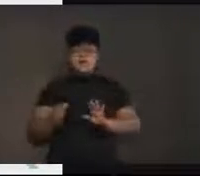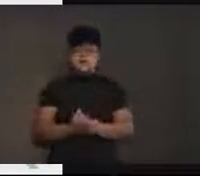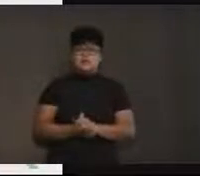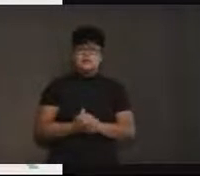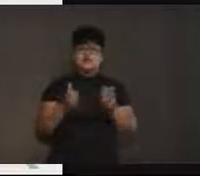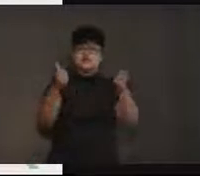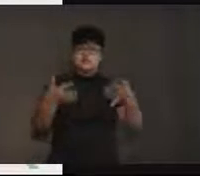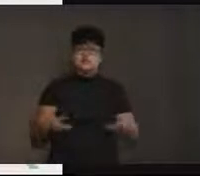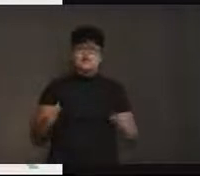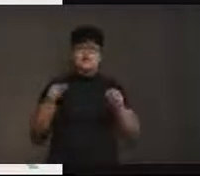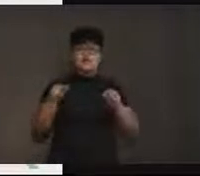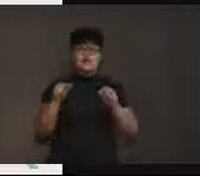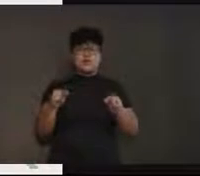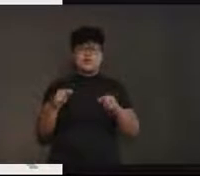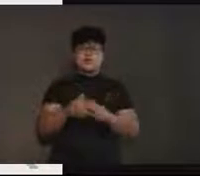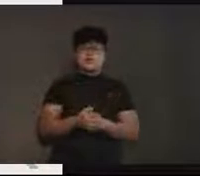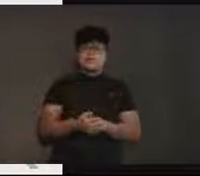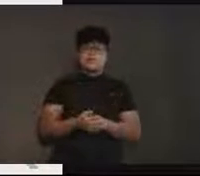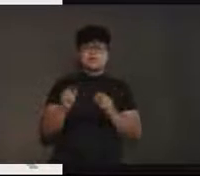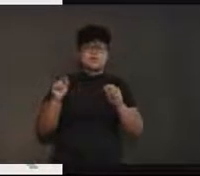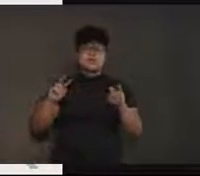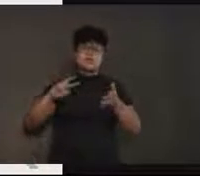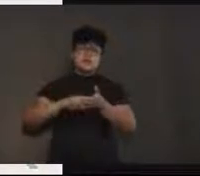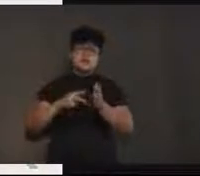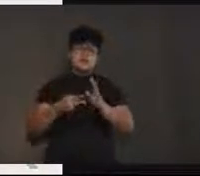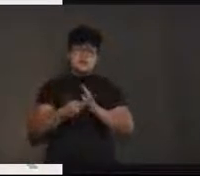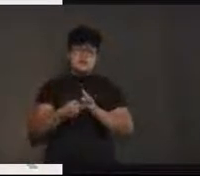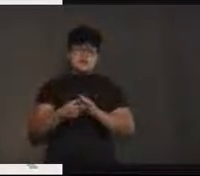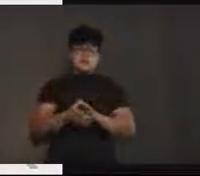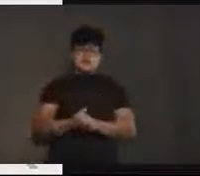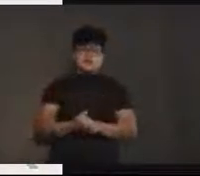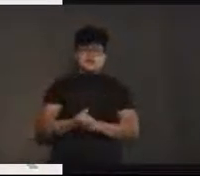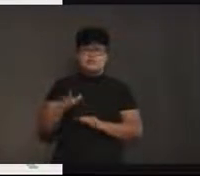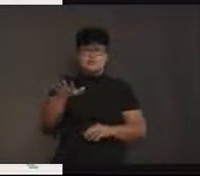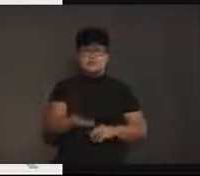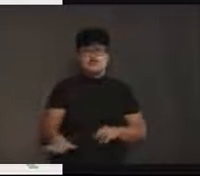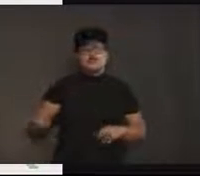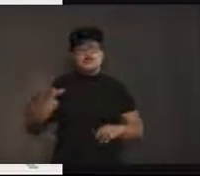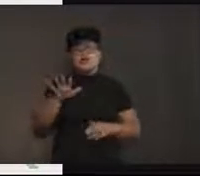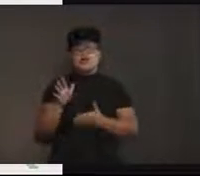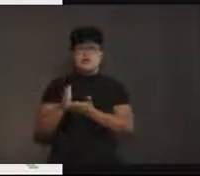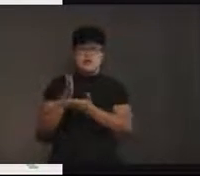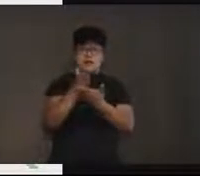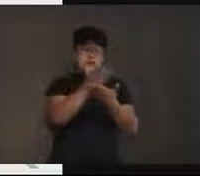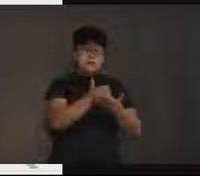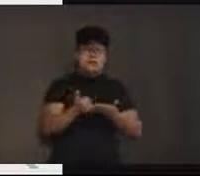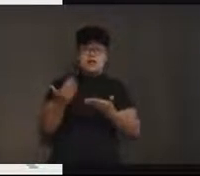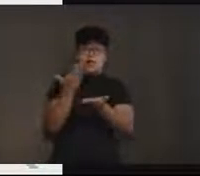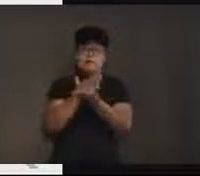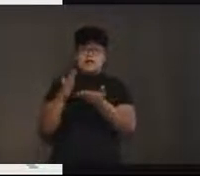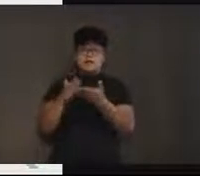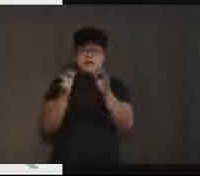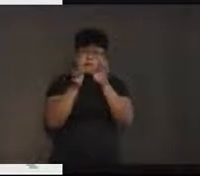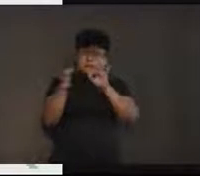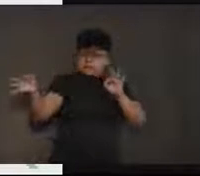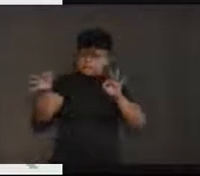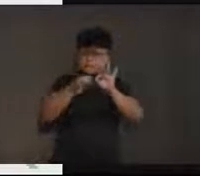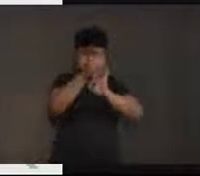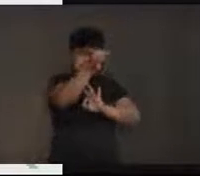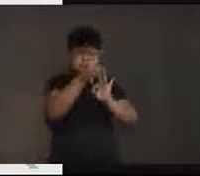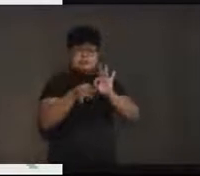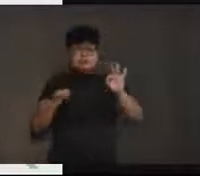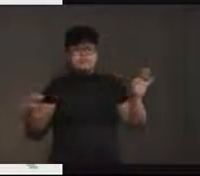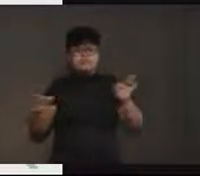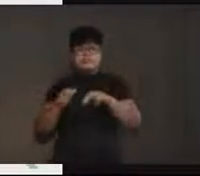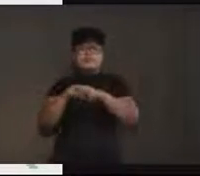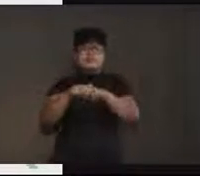estão vendo em laboratório eles começam a receber dados no laboratório e medir medir medir o matemático é que vai